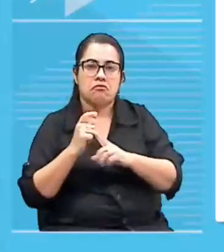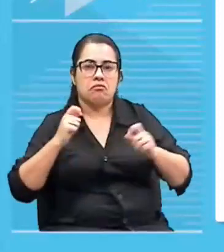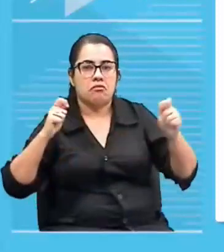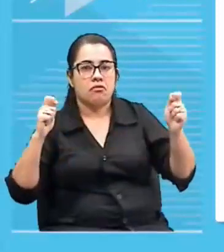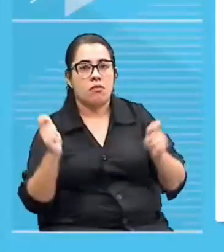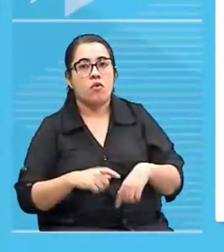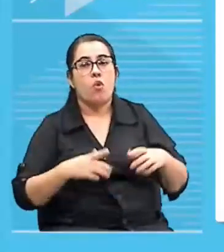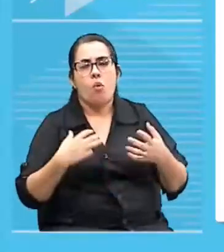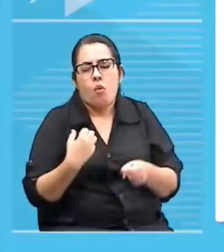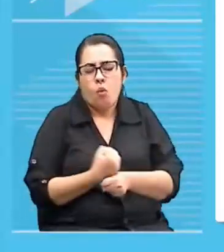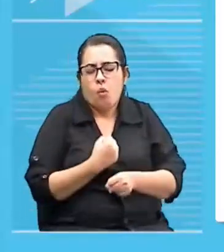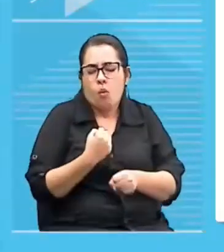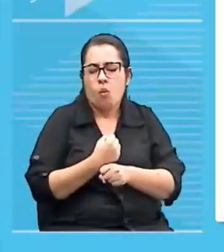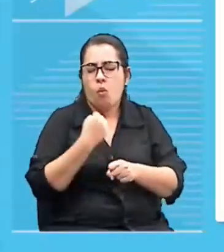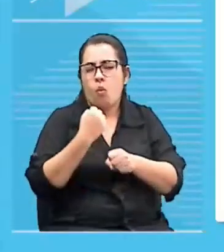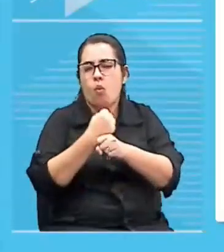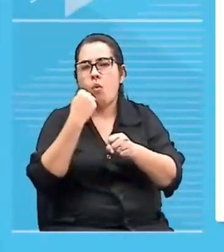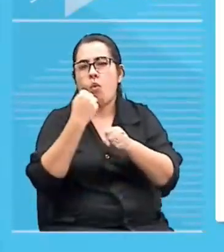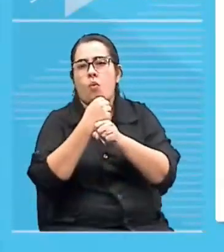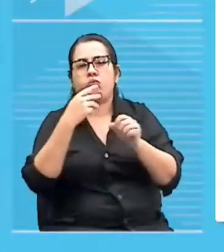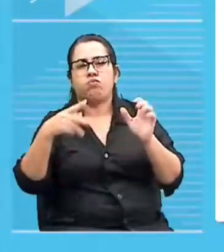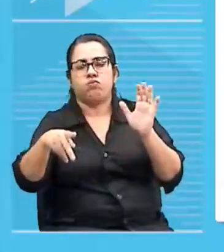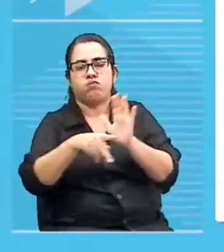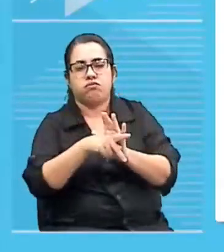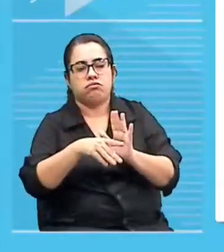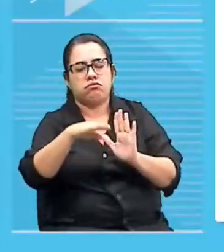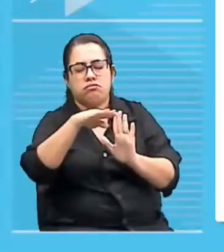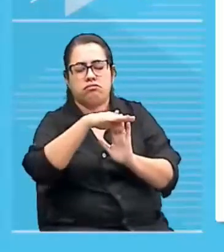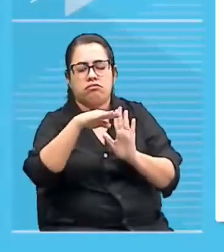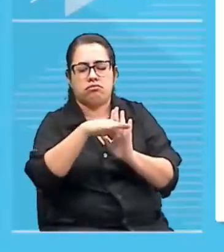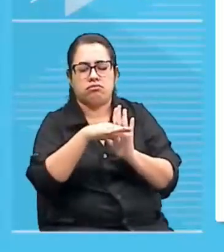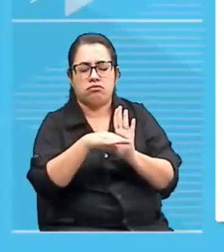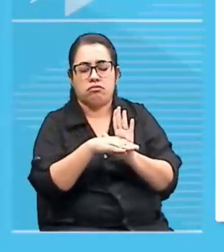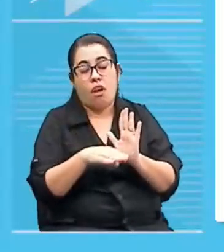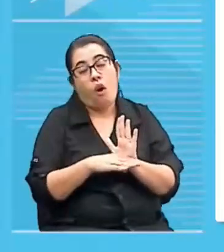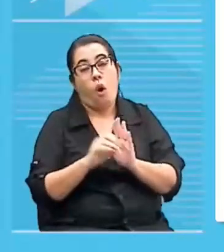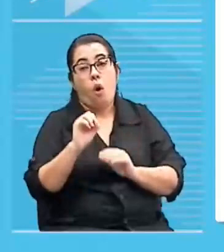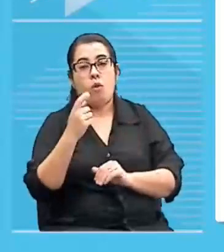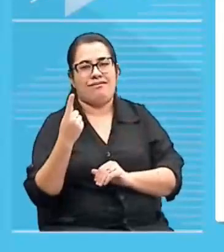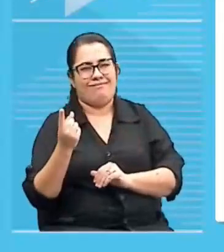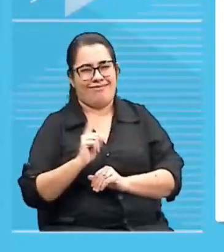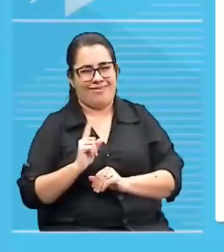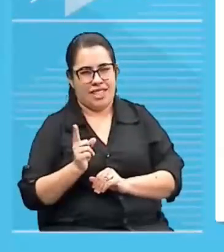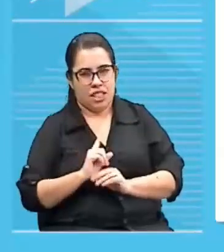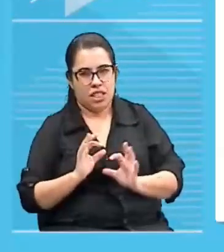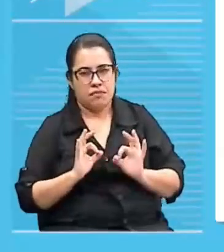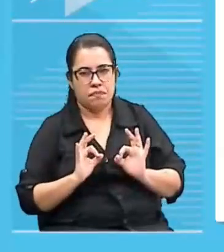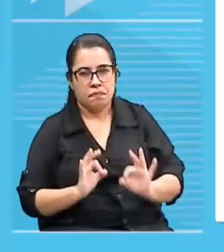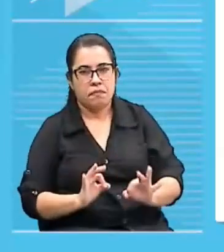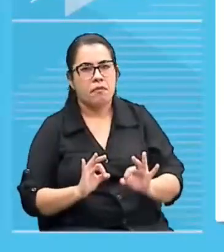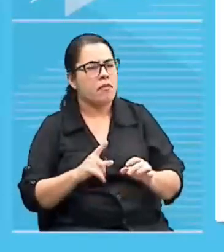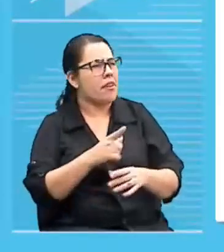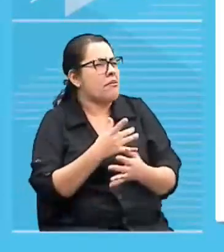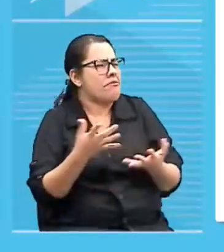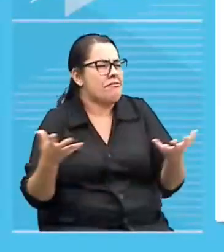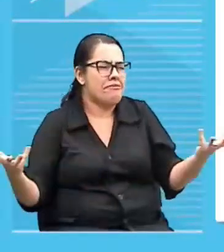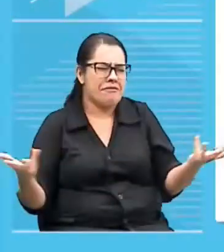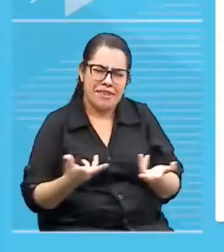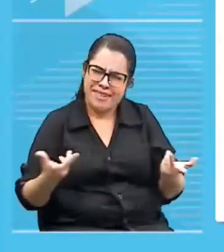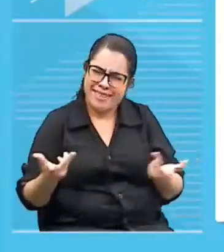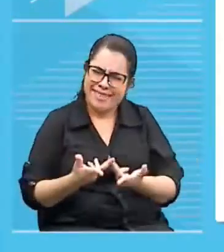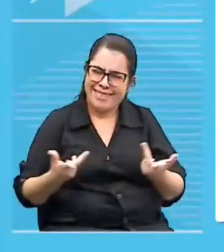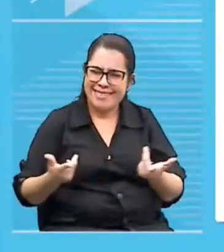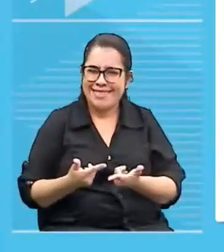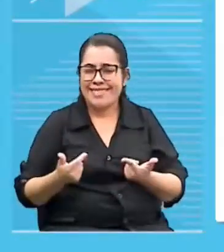se aquela construção ela está dentro das conformidades ou não, tá bom? Isso aqui é algo fantástico